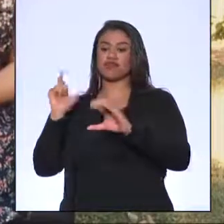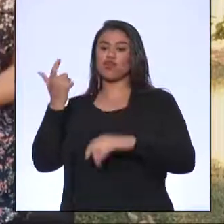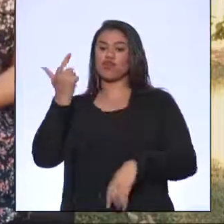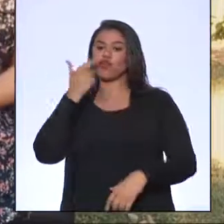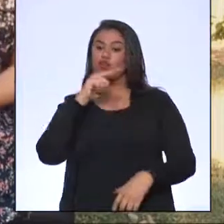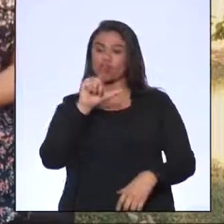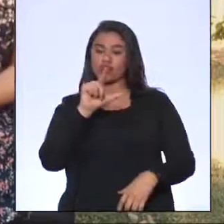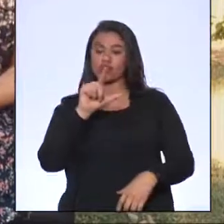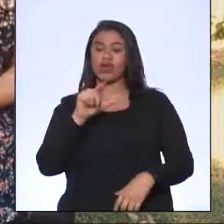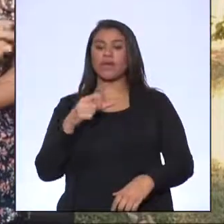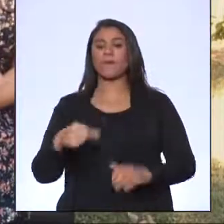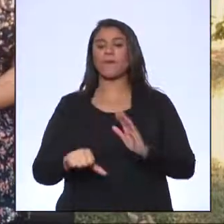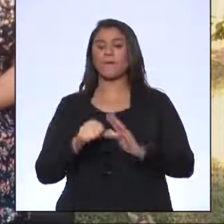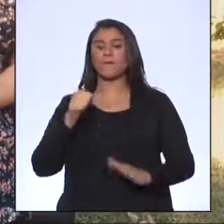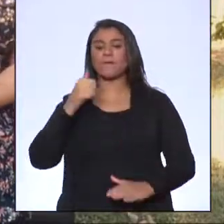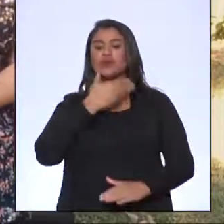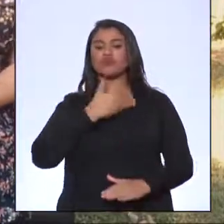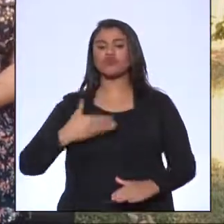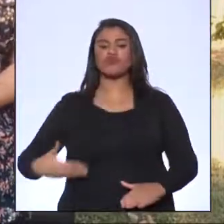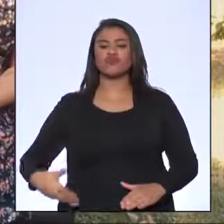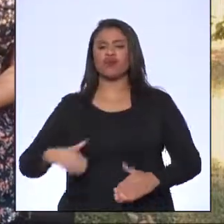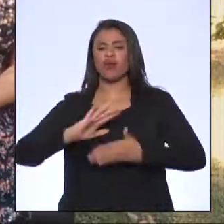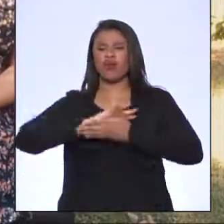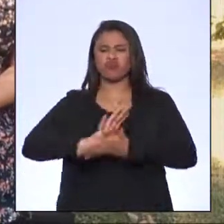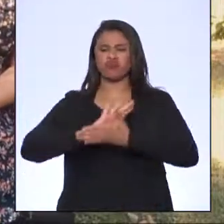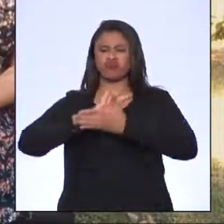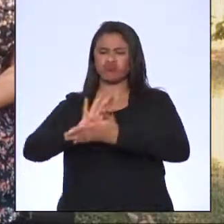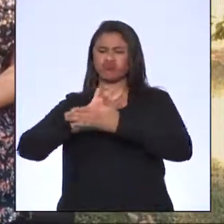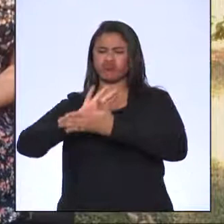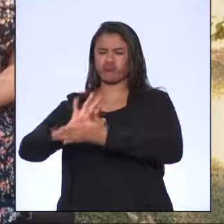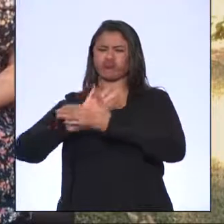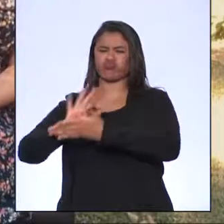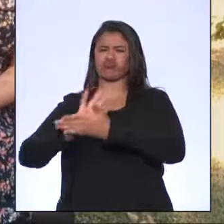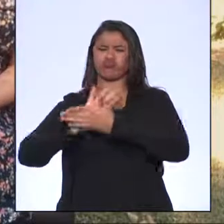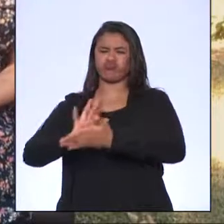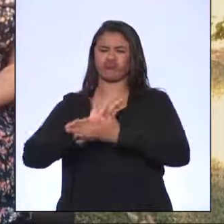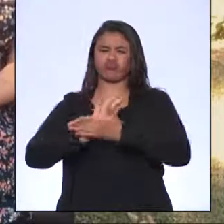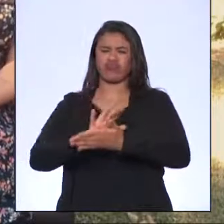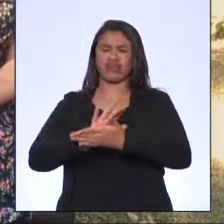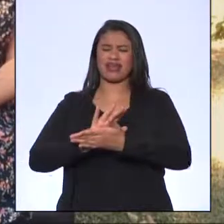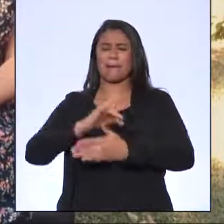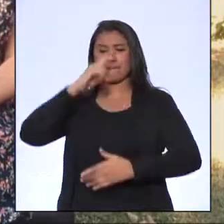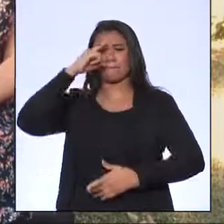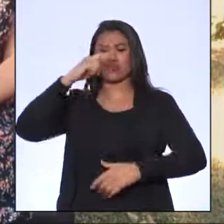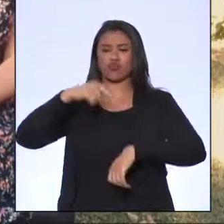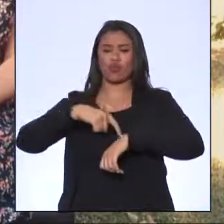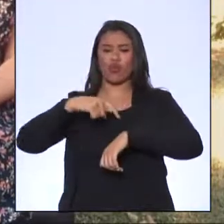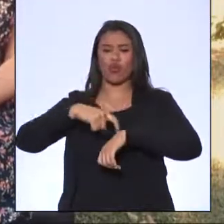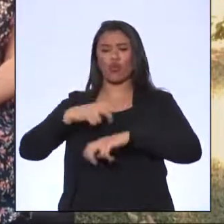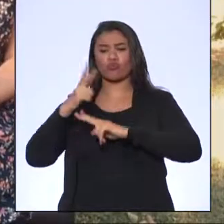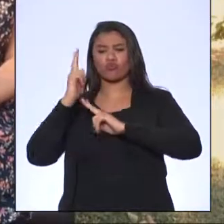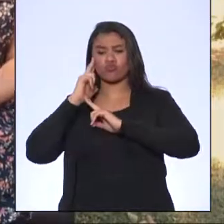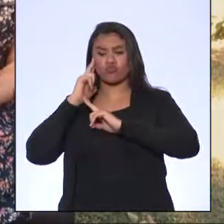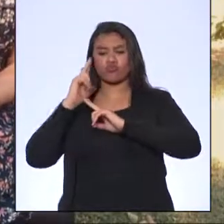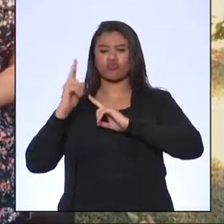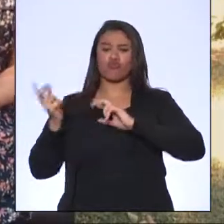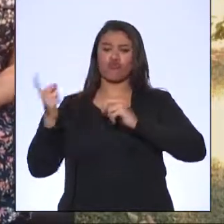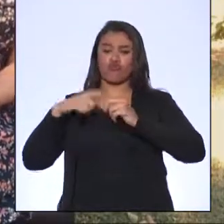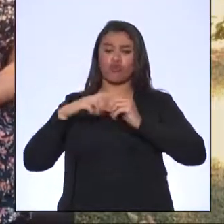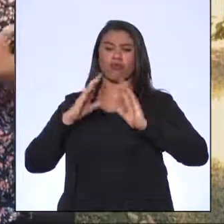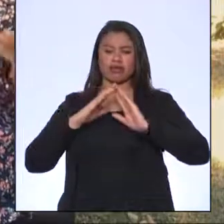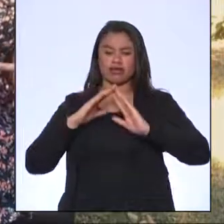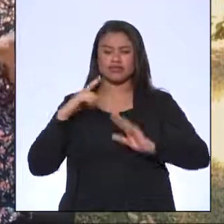país independente, foi bem repressivo. Chegou inclusive a definir um toque de recolher para a população.